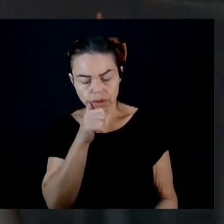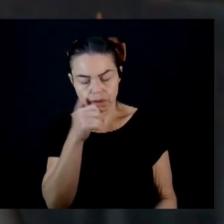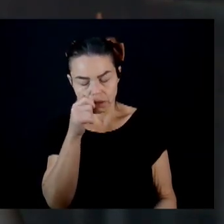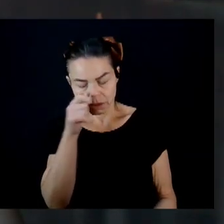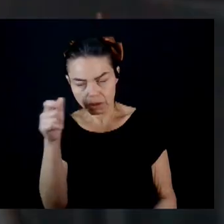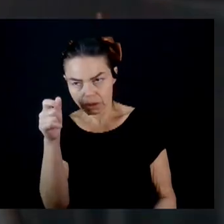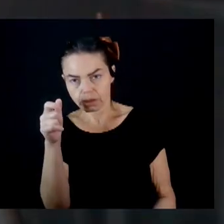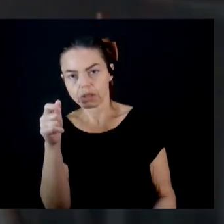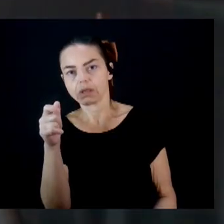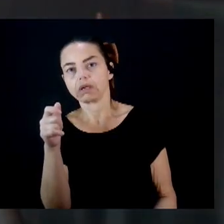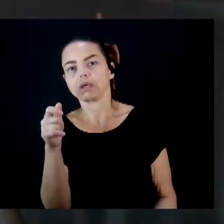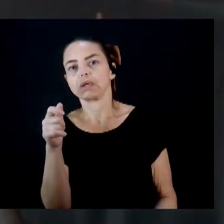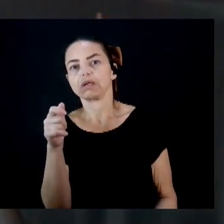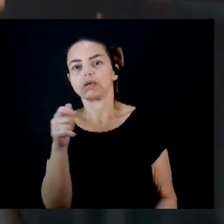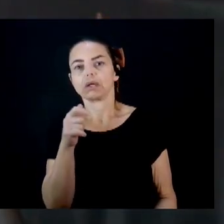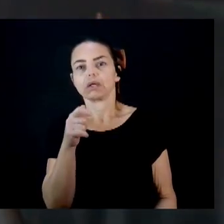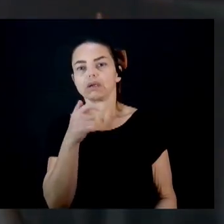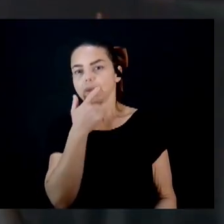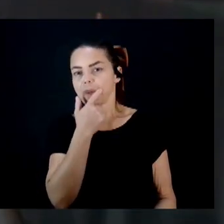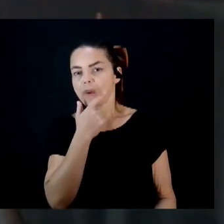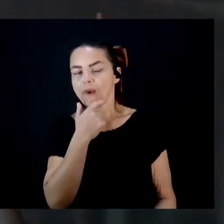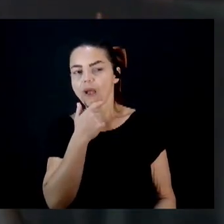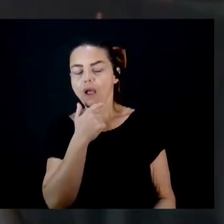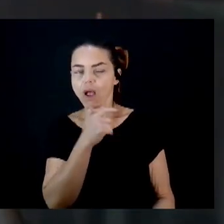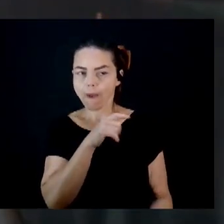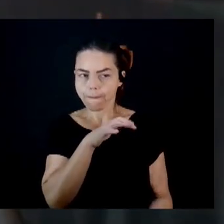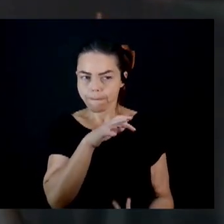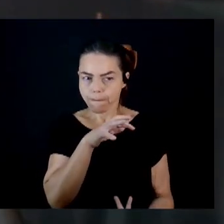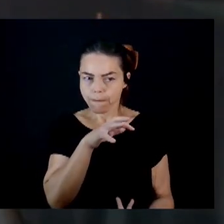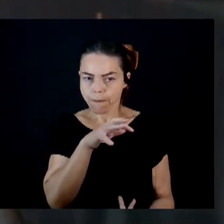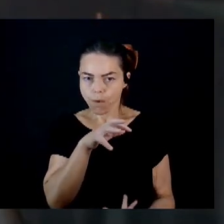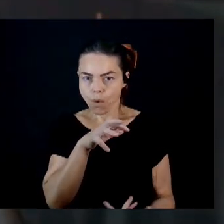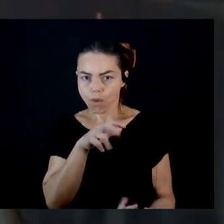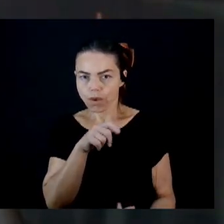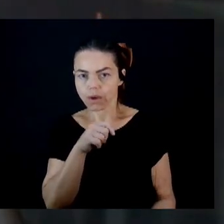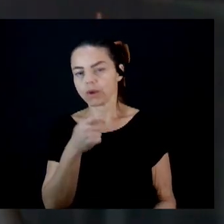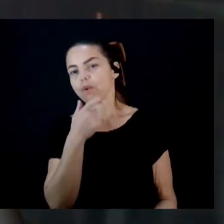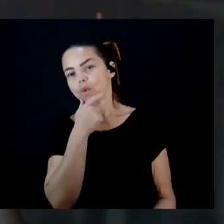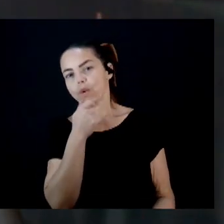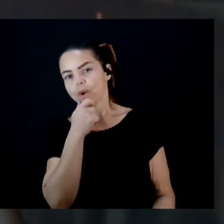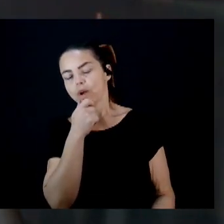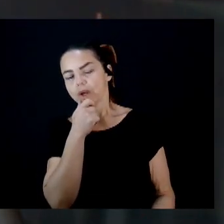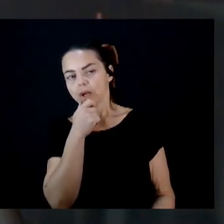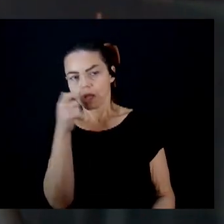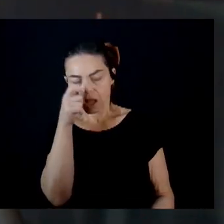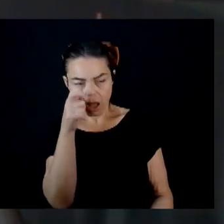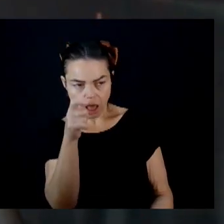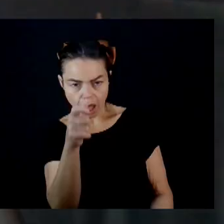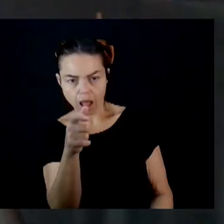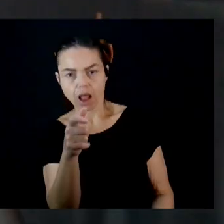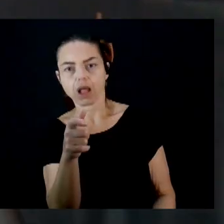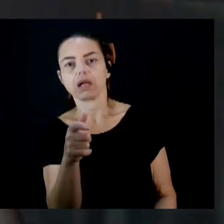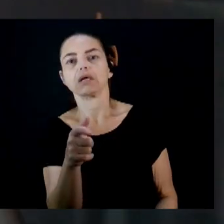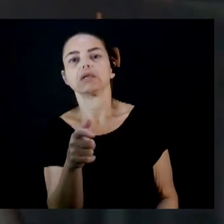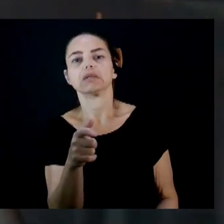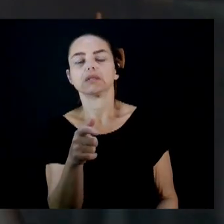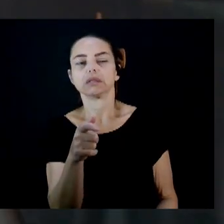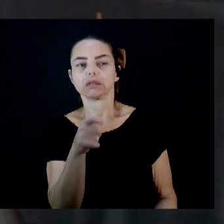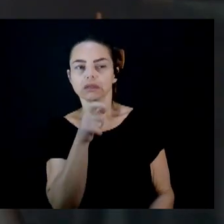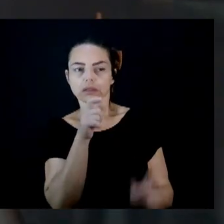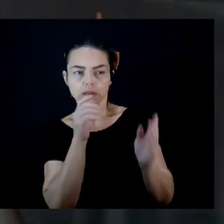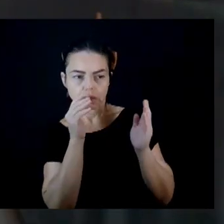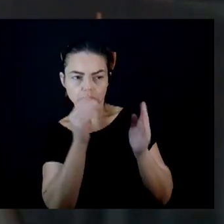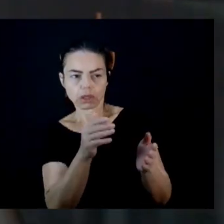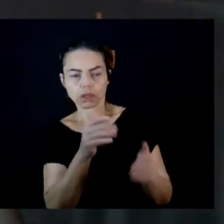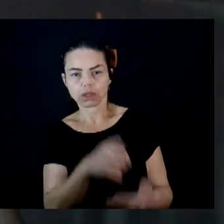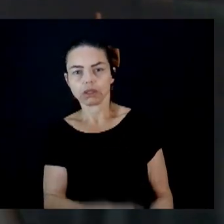dela por tudo move o mundo e o homem é interessado porque ele é esse mundo, muitas vezes,